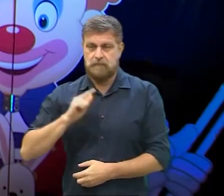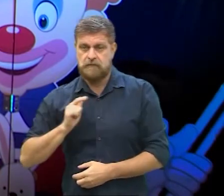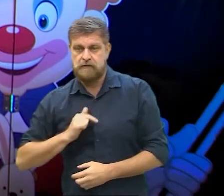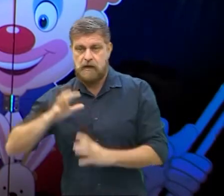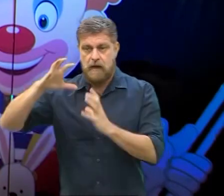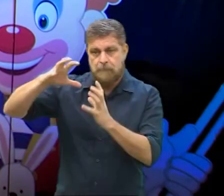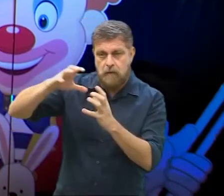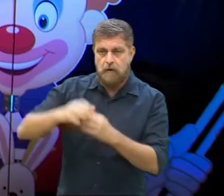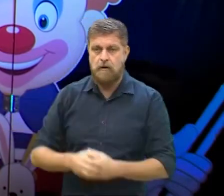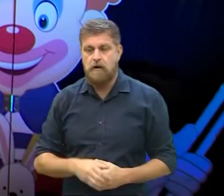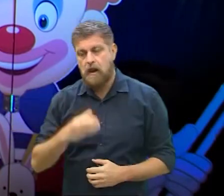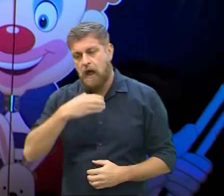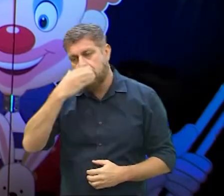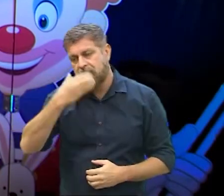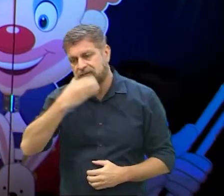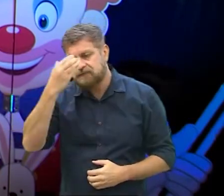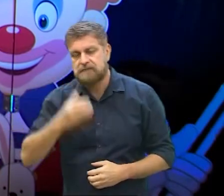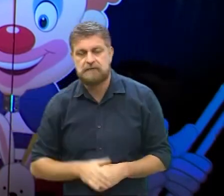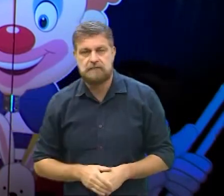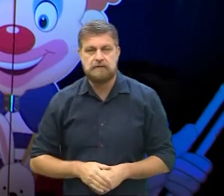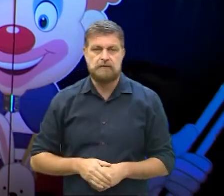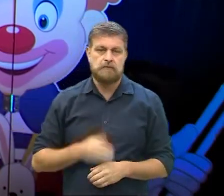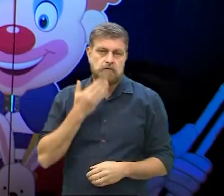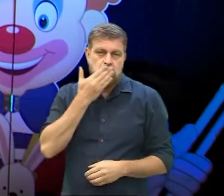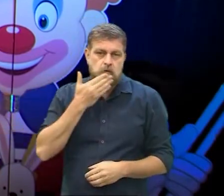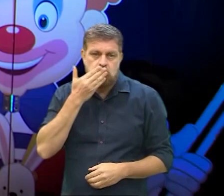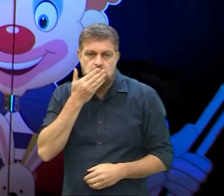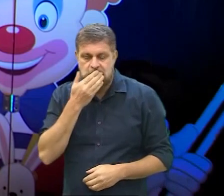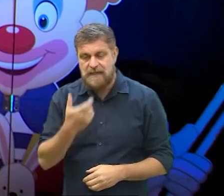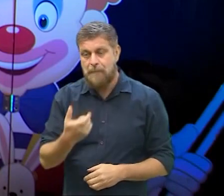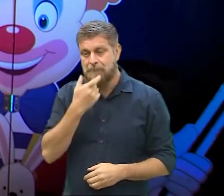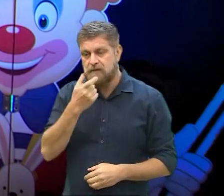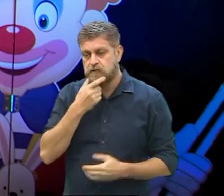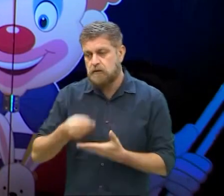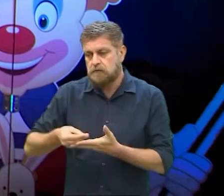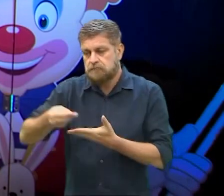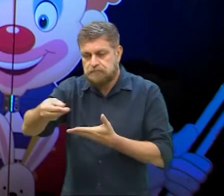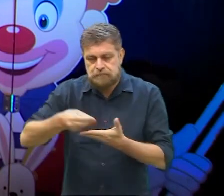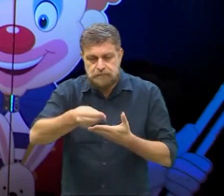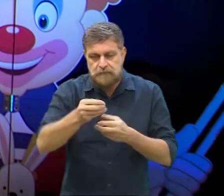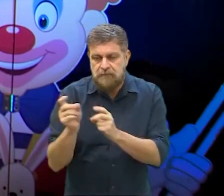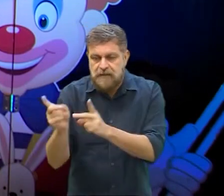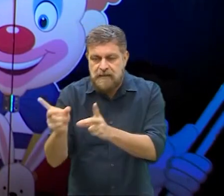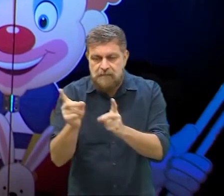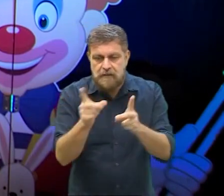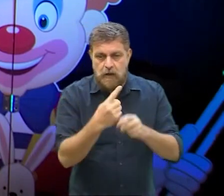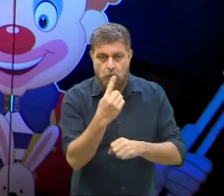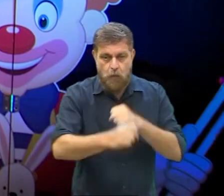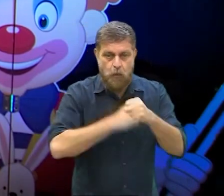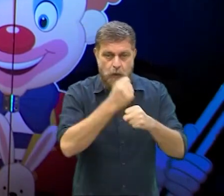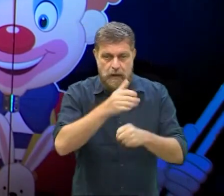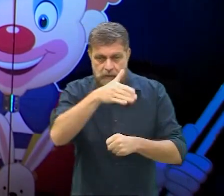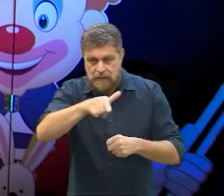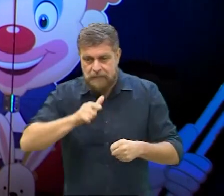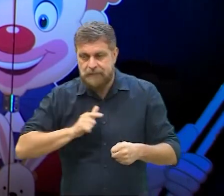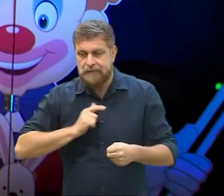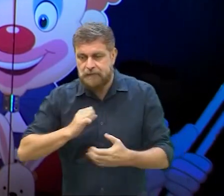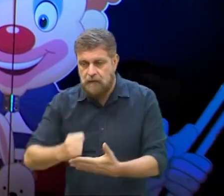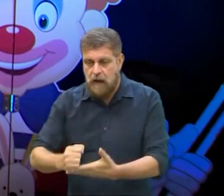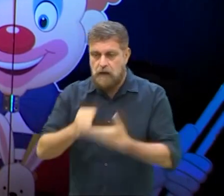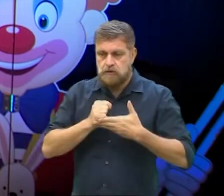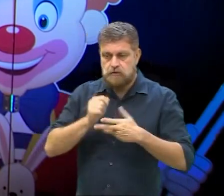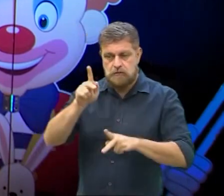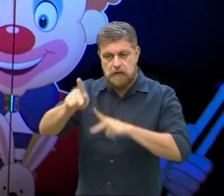vendia bola, maçã do amor, biscoito. E fomos passando assim durante esse 1 ano e meio, recebendo ajuda, né,